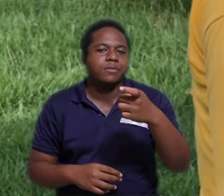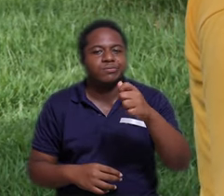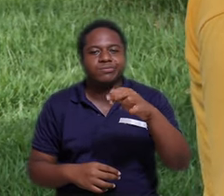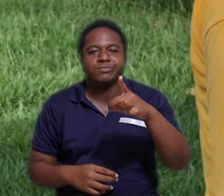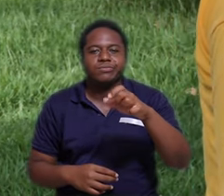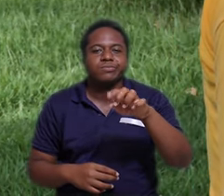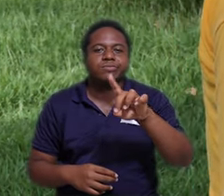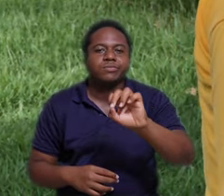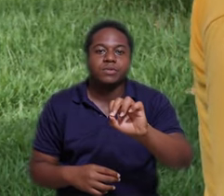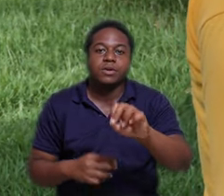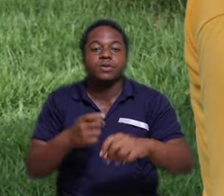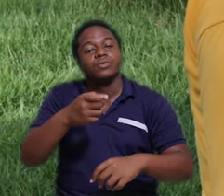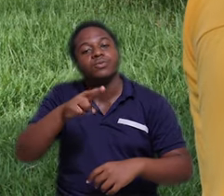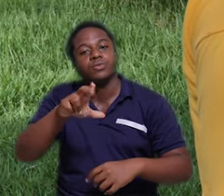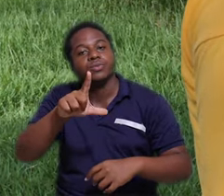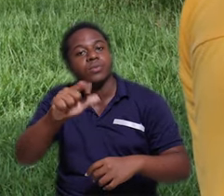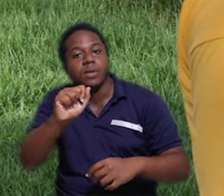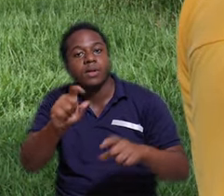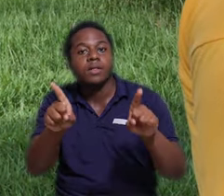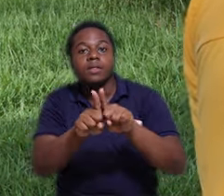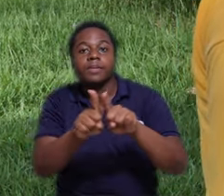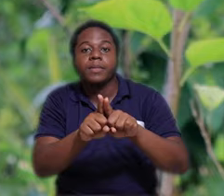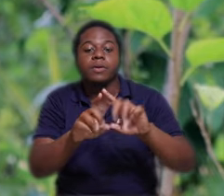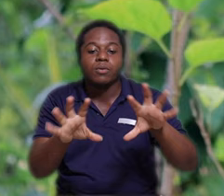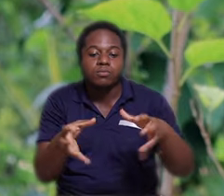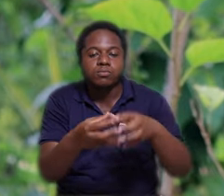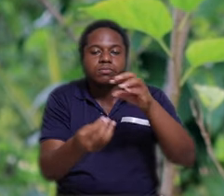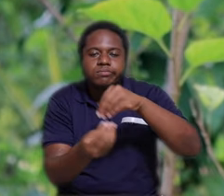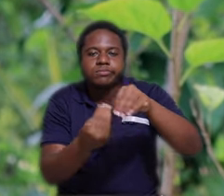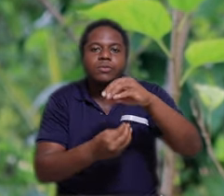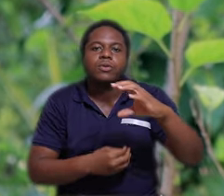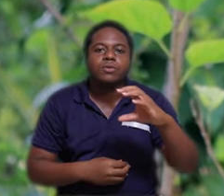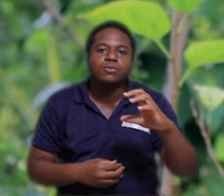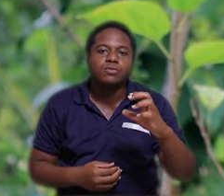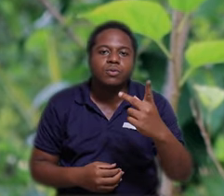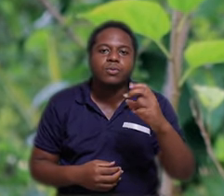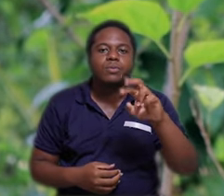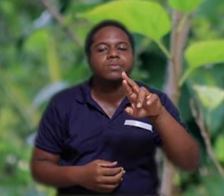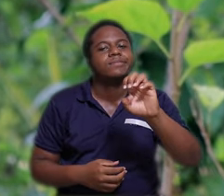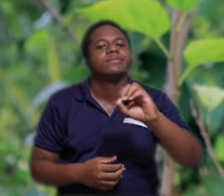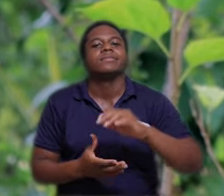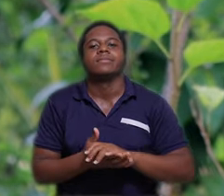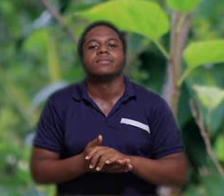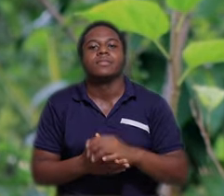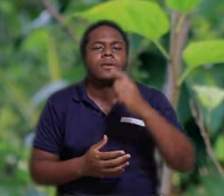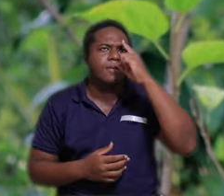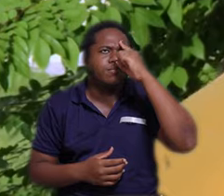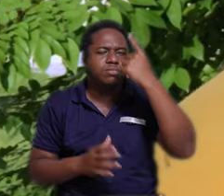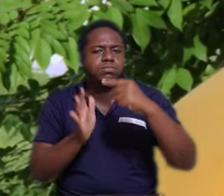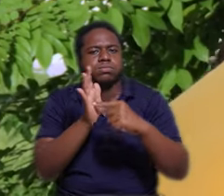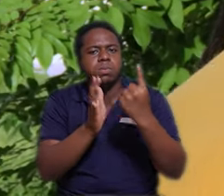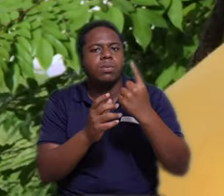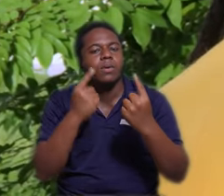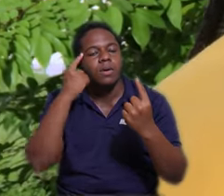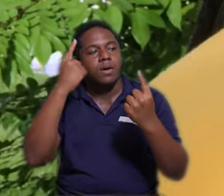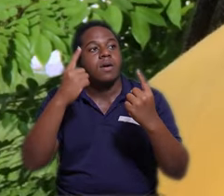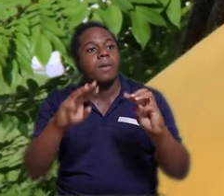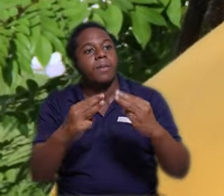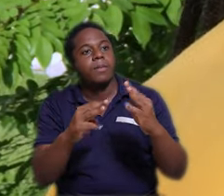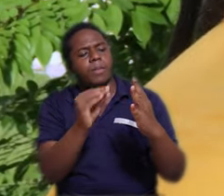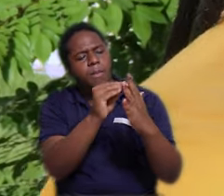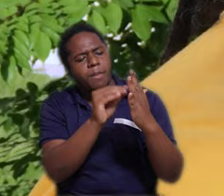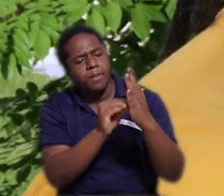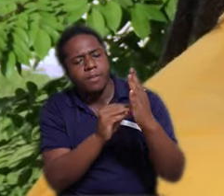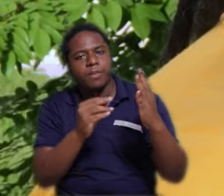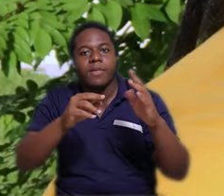xaxado, chula, com o choro. A primeira ideia que eu tive foi essa e comecei a construir a música.